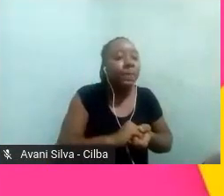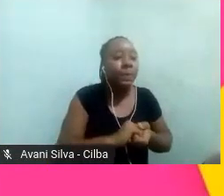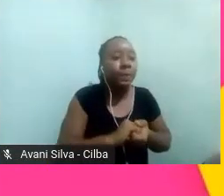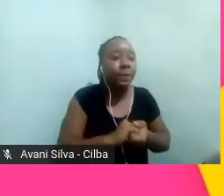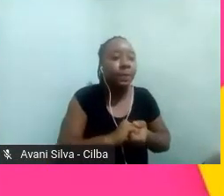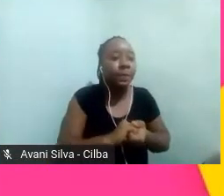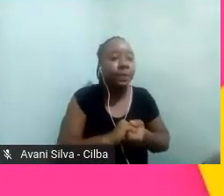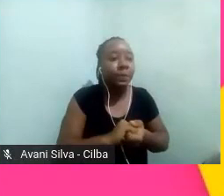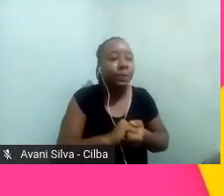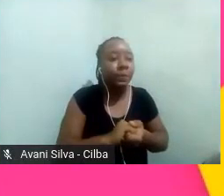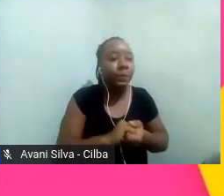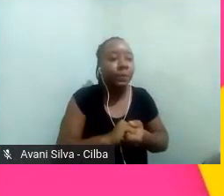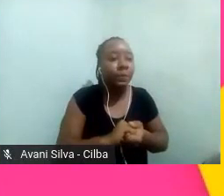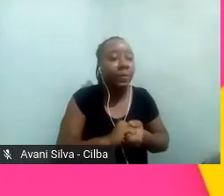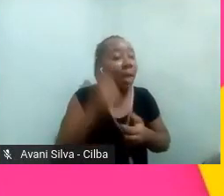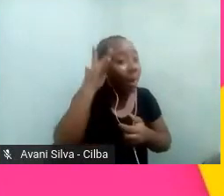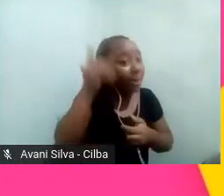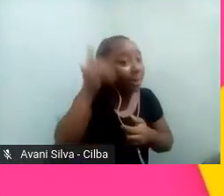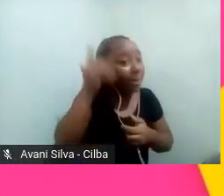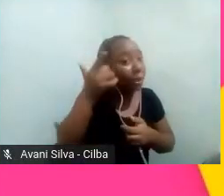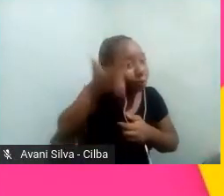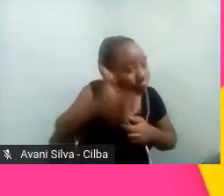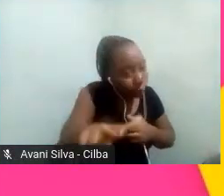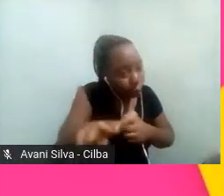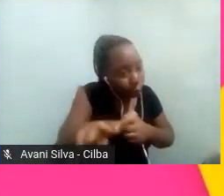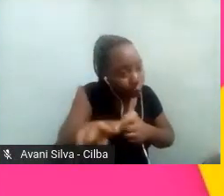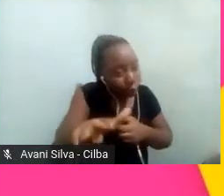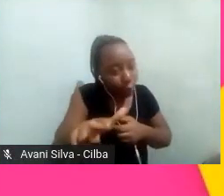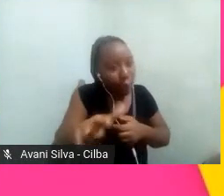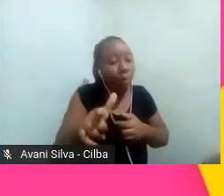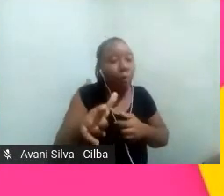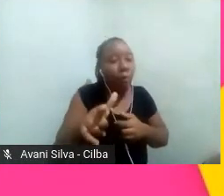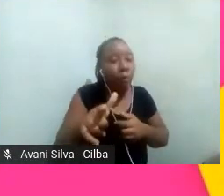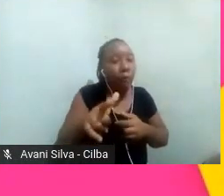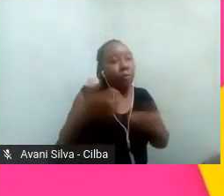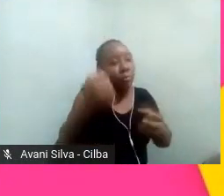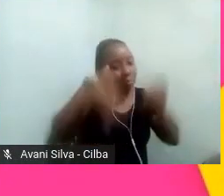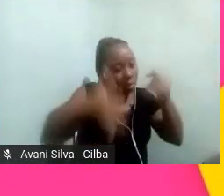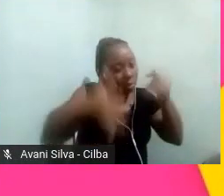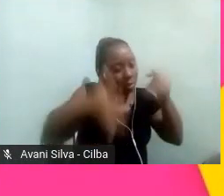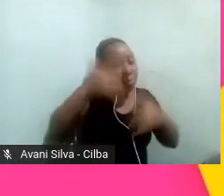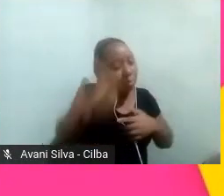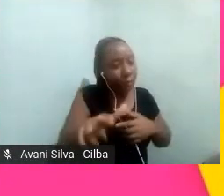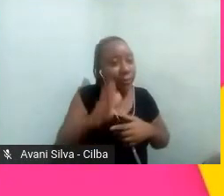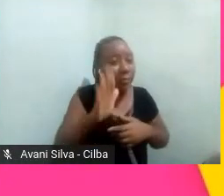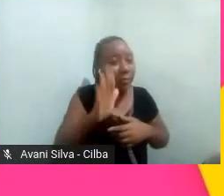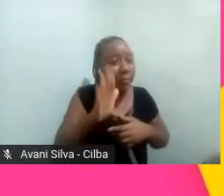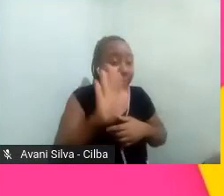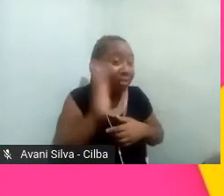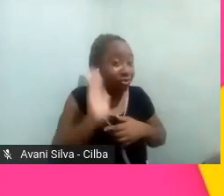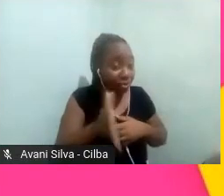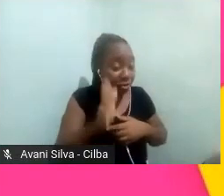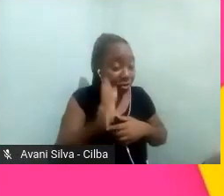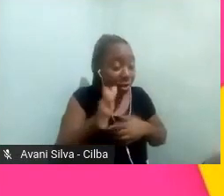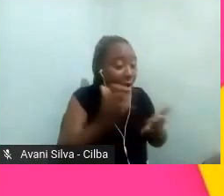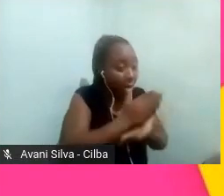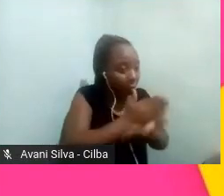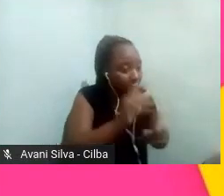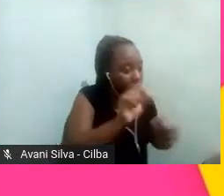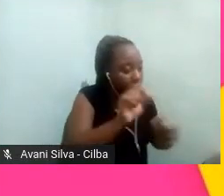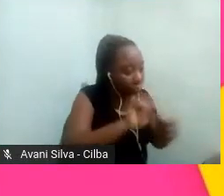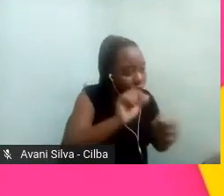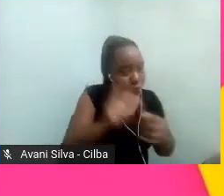eu vou repetir esse conteúdo, só que como eu já tenho partes feitas, talvez eu consiga chegar